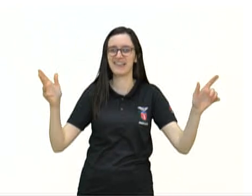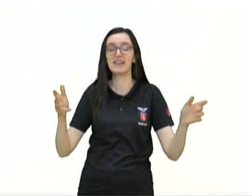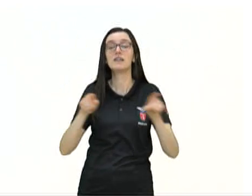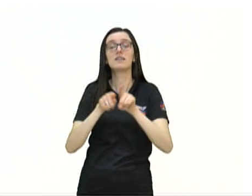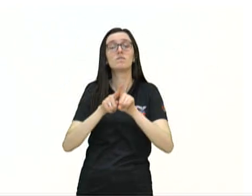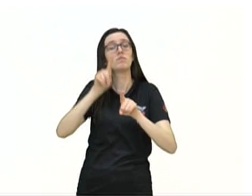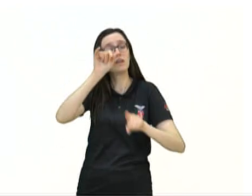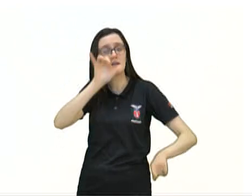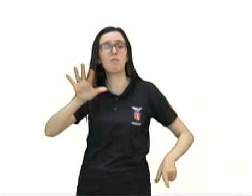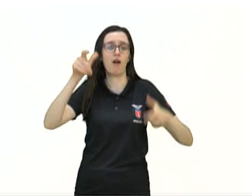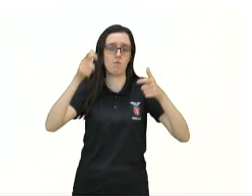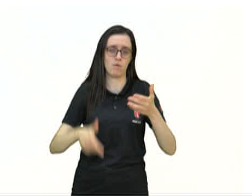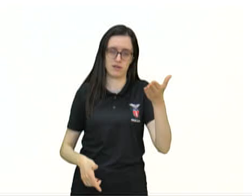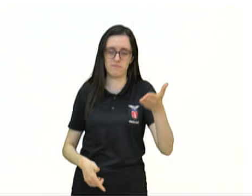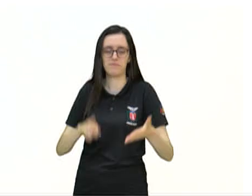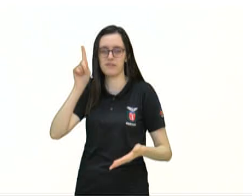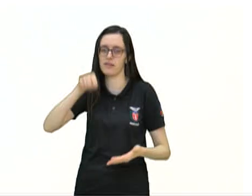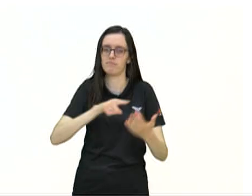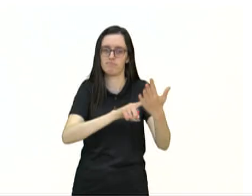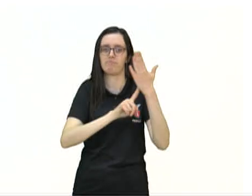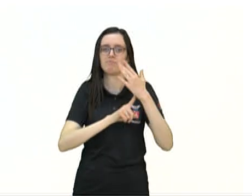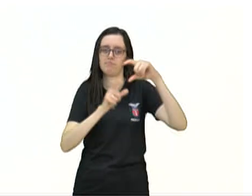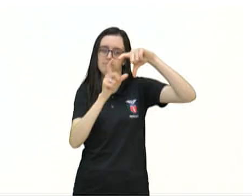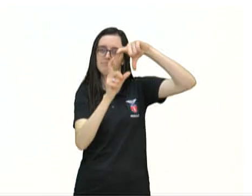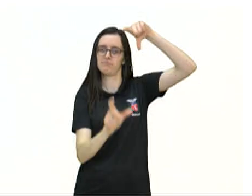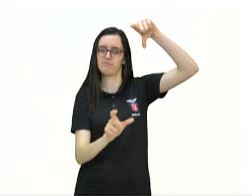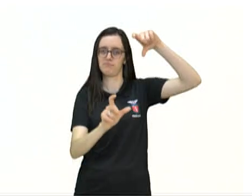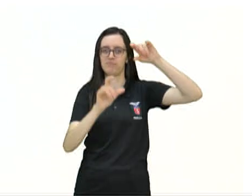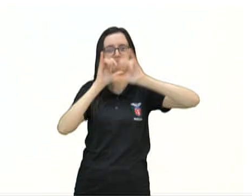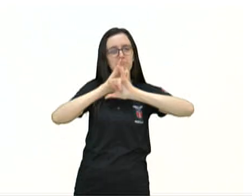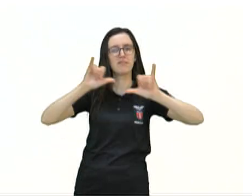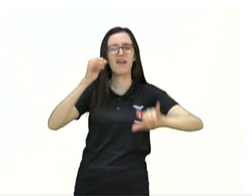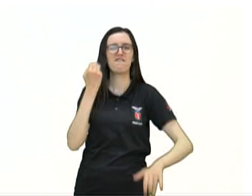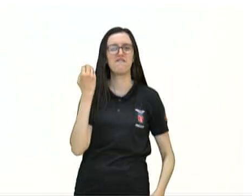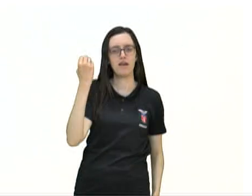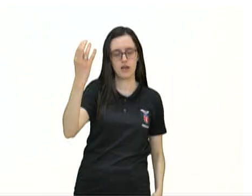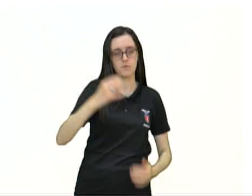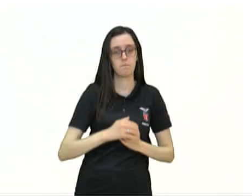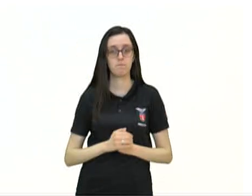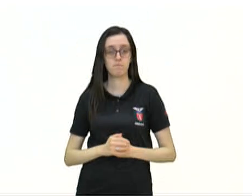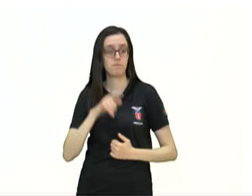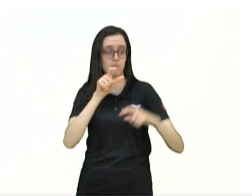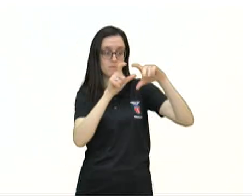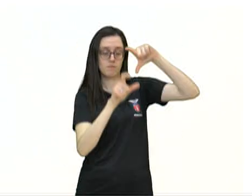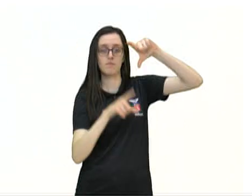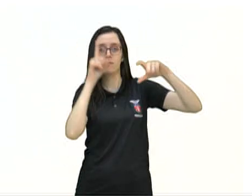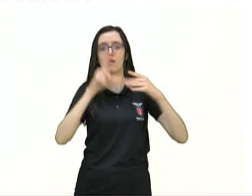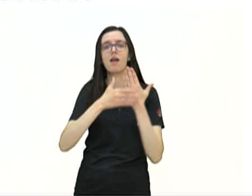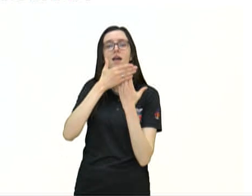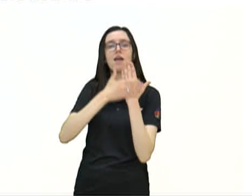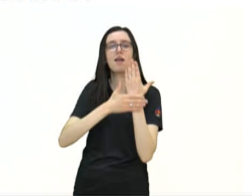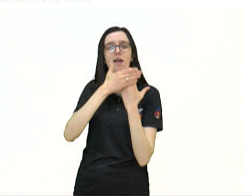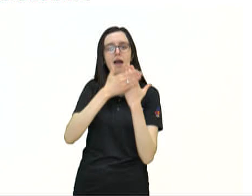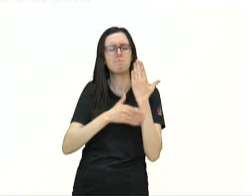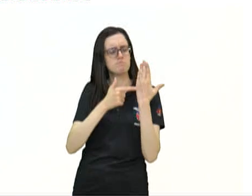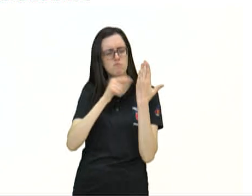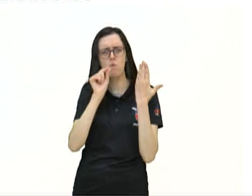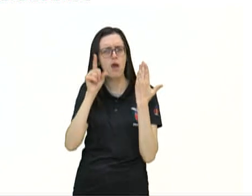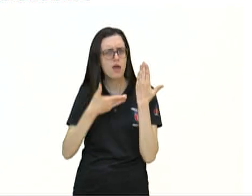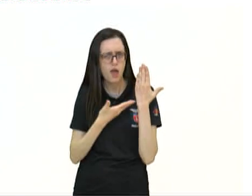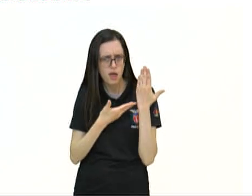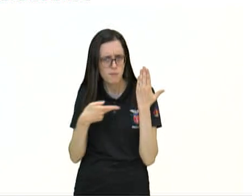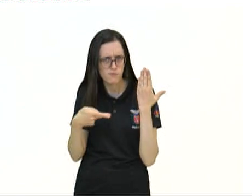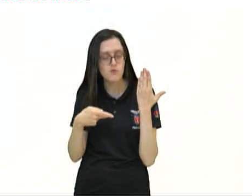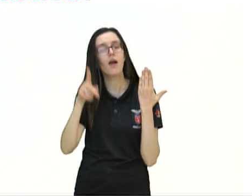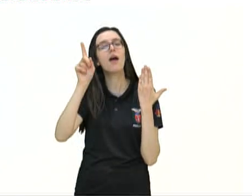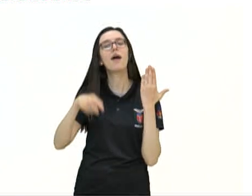imagens do local. Isso que está me apresentando neste folheto. E esta aqui é a capa. A capa do quê, professor? A